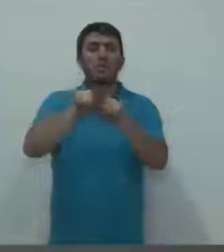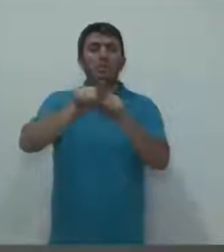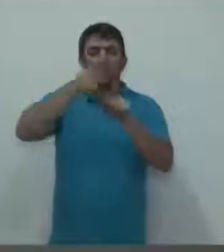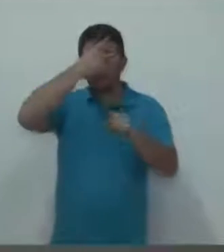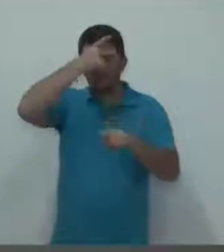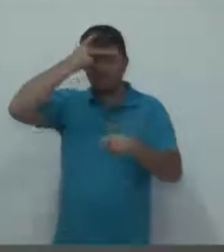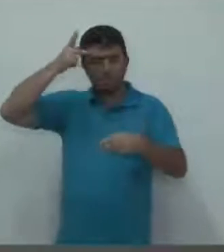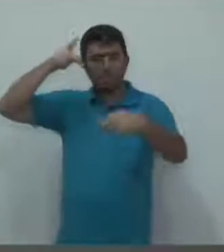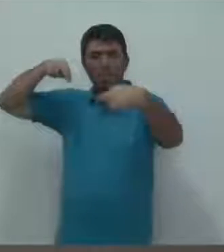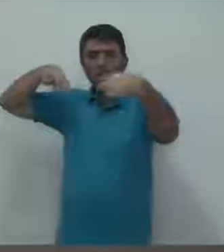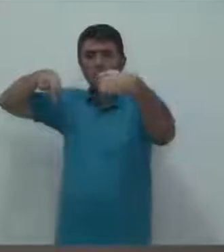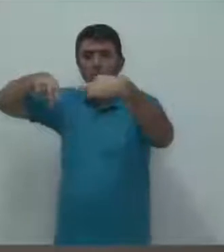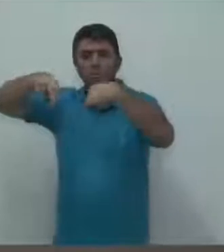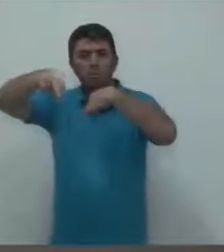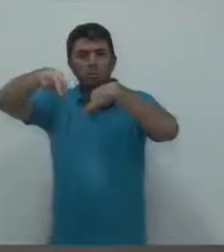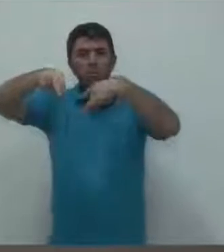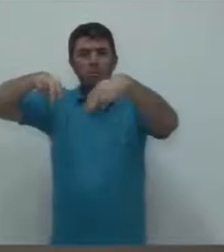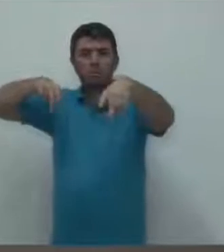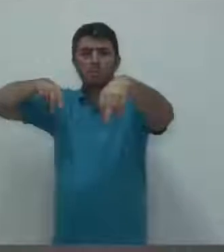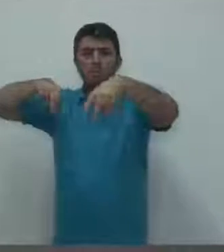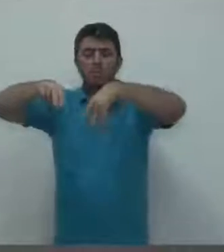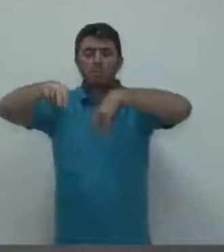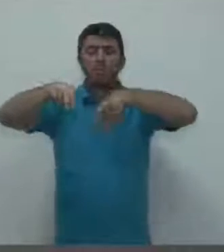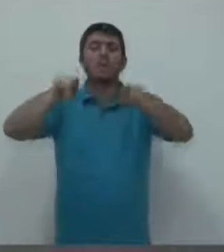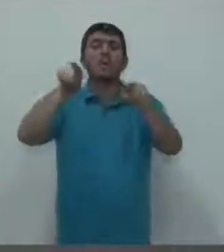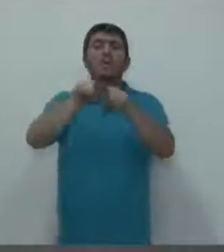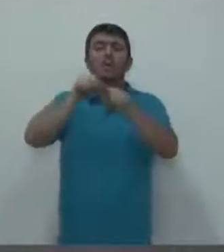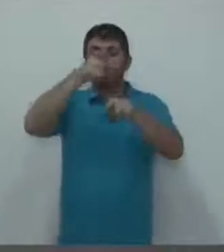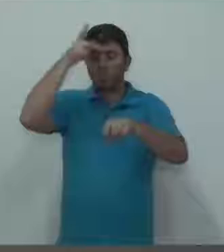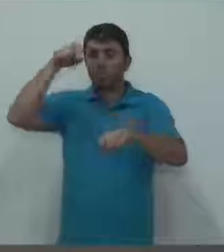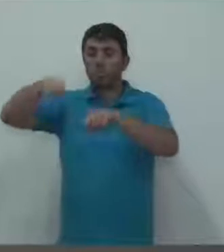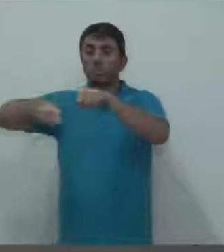pedestres, seja para ciclistas, que ali tem muito, visando até a